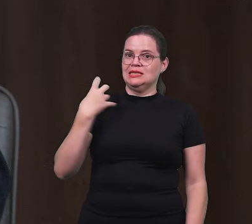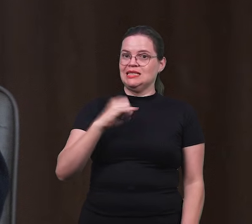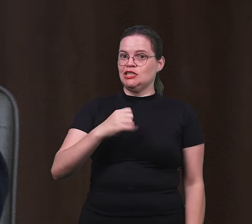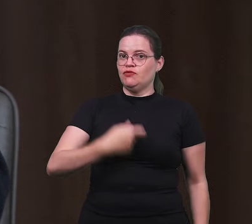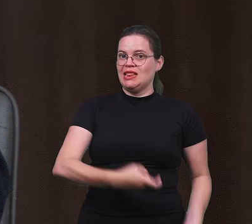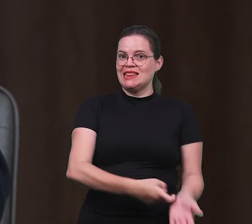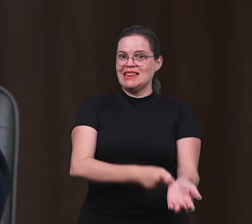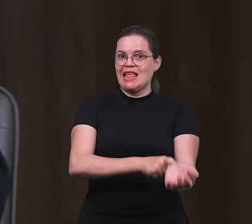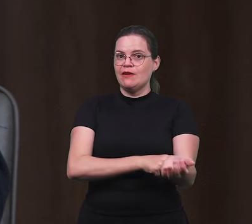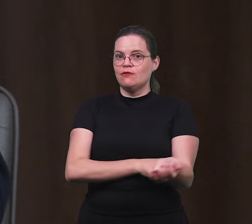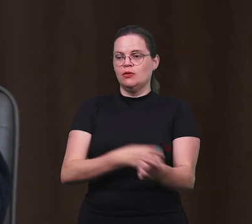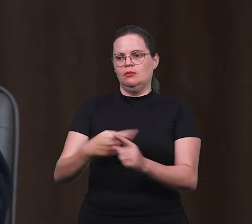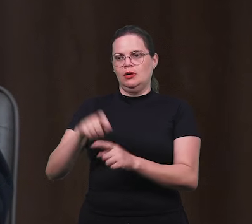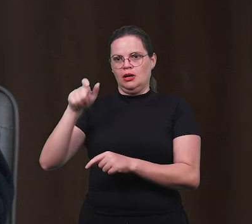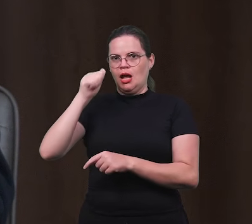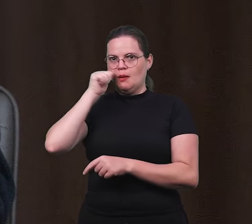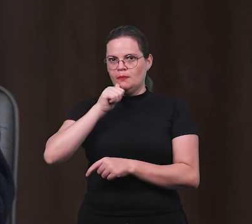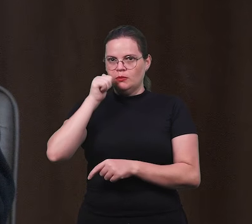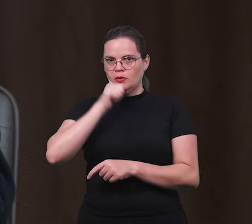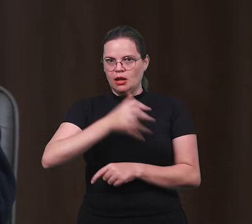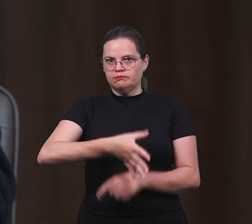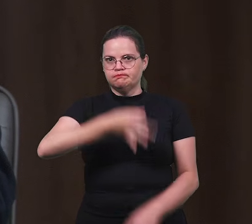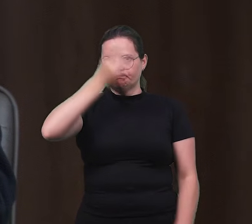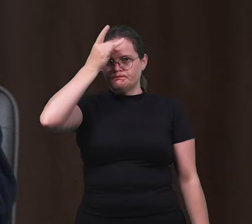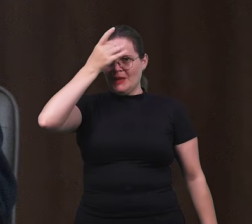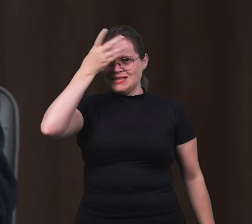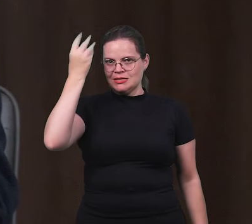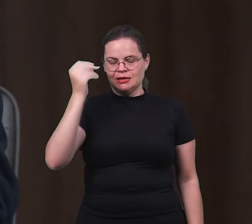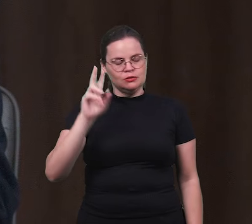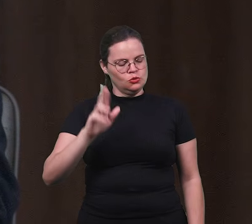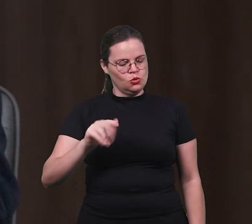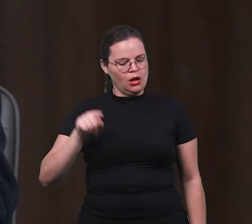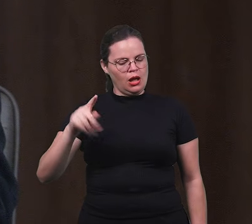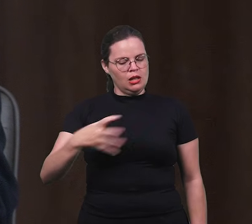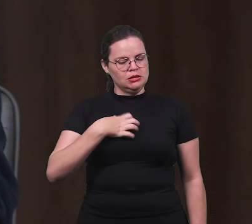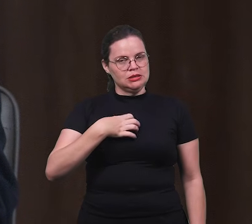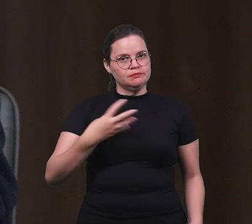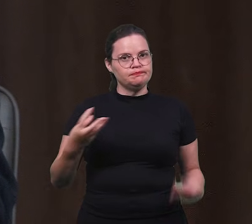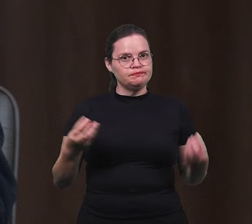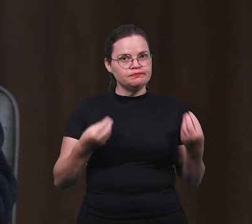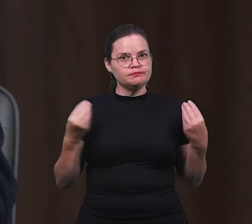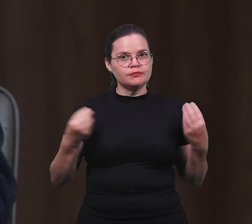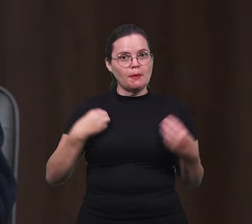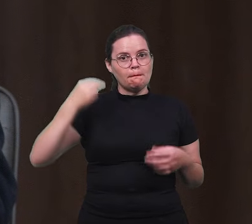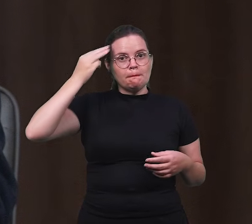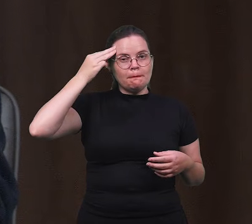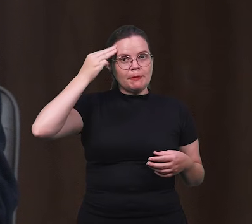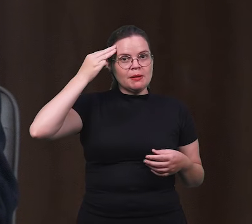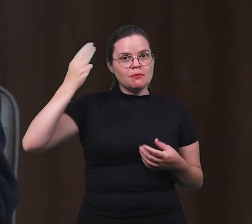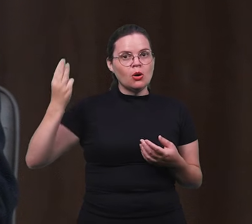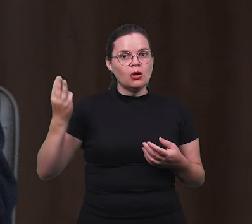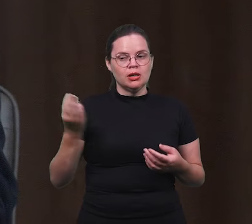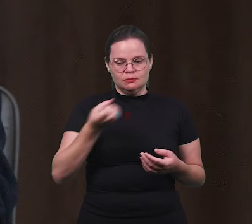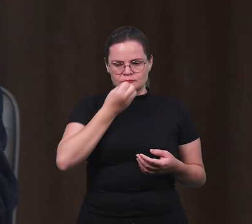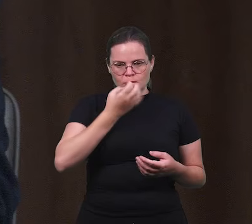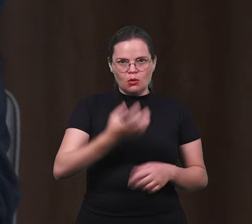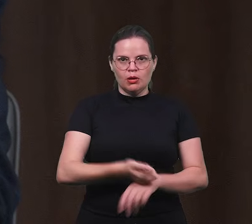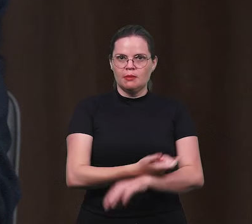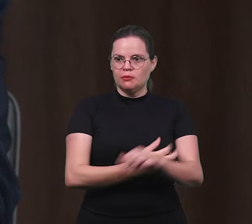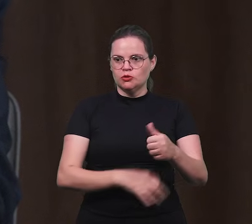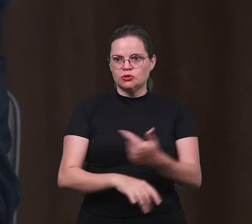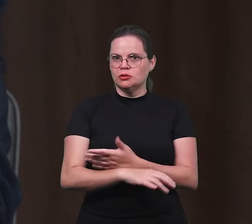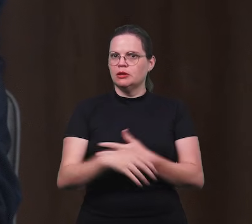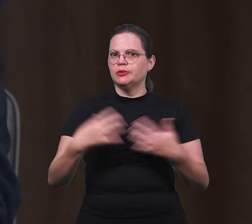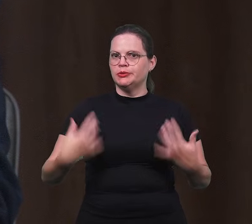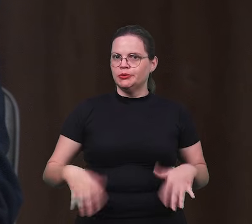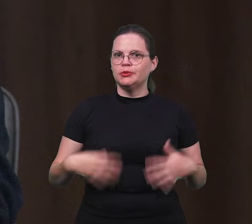mais nervoso, porque elas nunca vão esquecer. Porque elas têm uma sensibilidade, uma memória afetiva, emocional, que